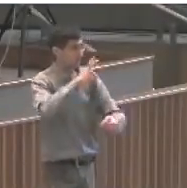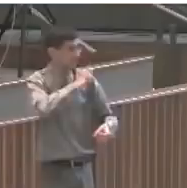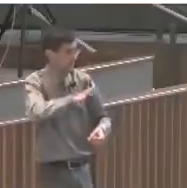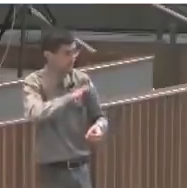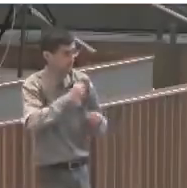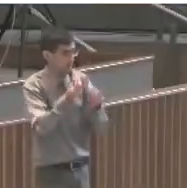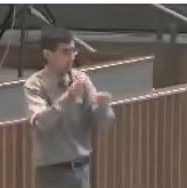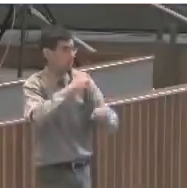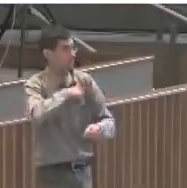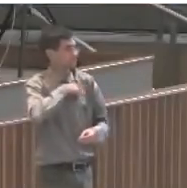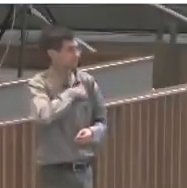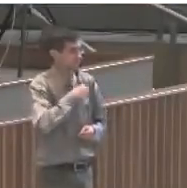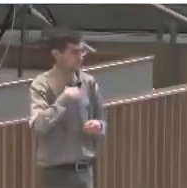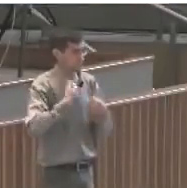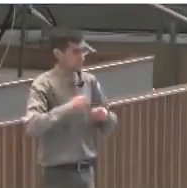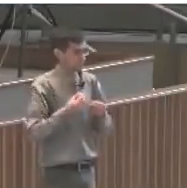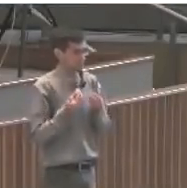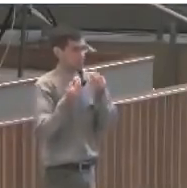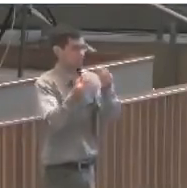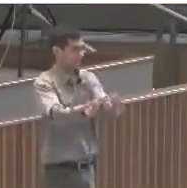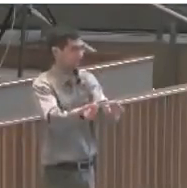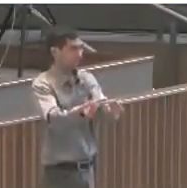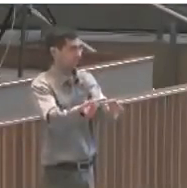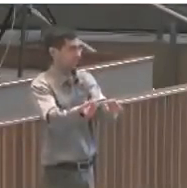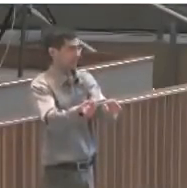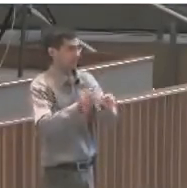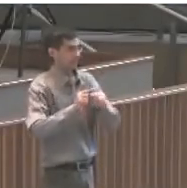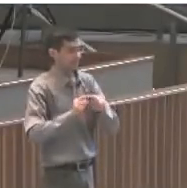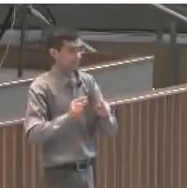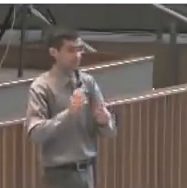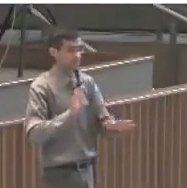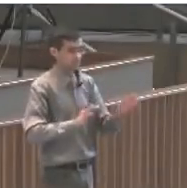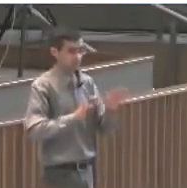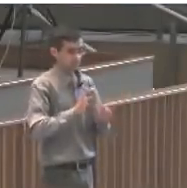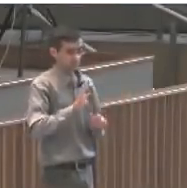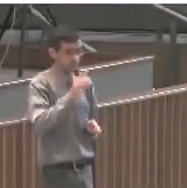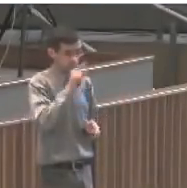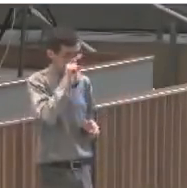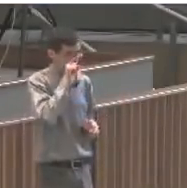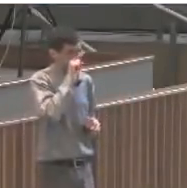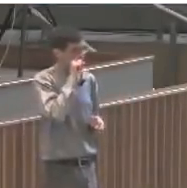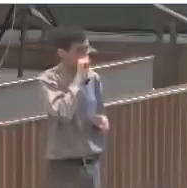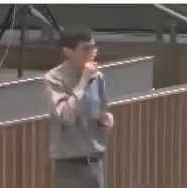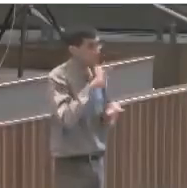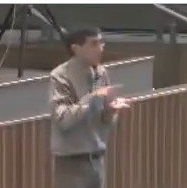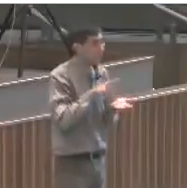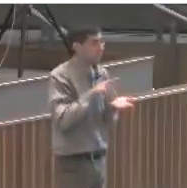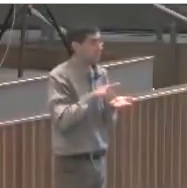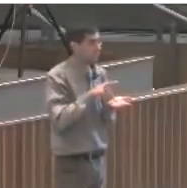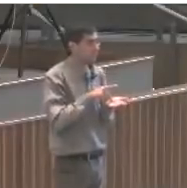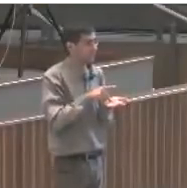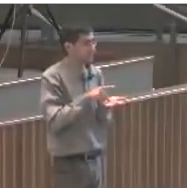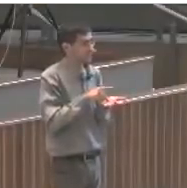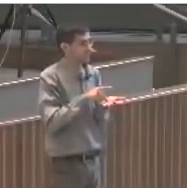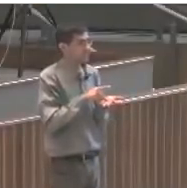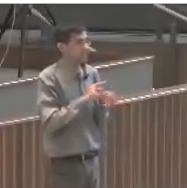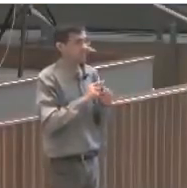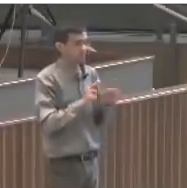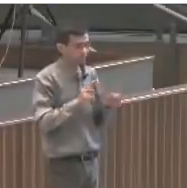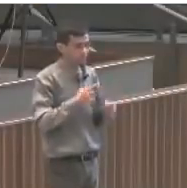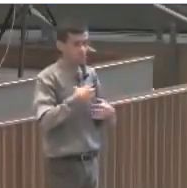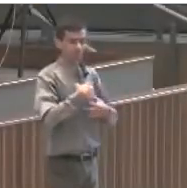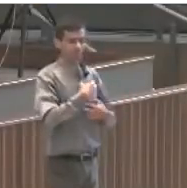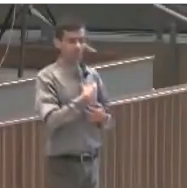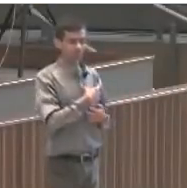missionário precisava levar mas eu sabia todos os riscos envolvidos quanto os medos a gente